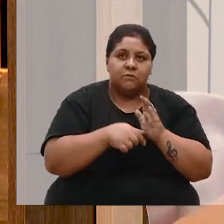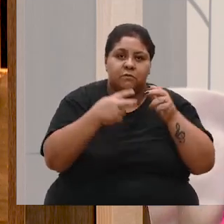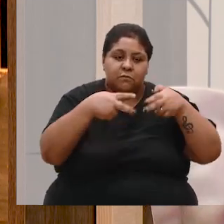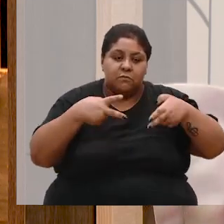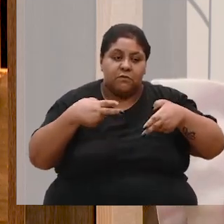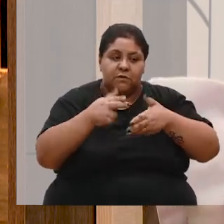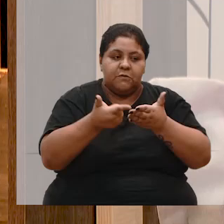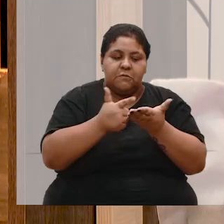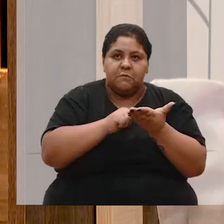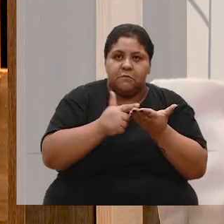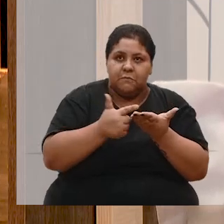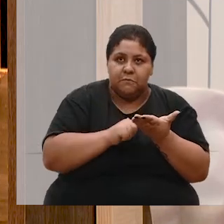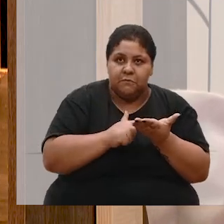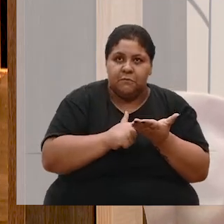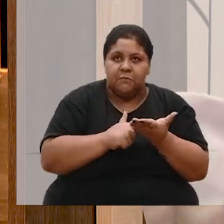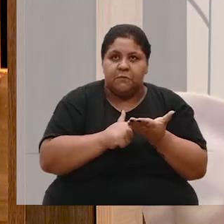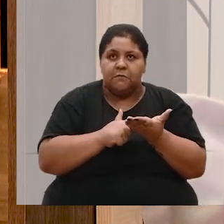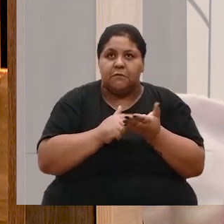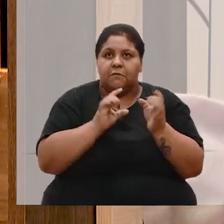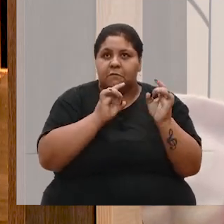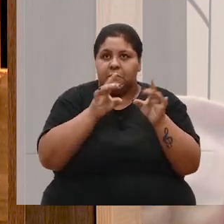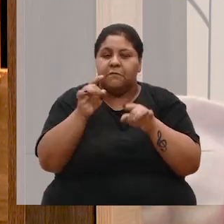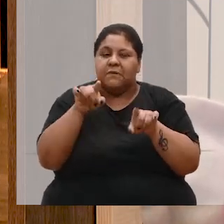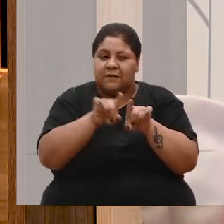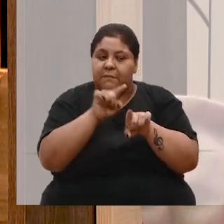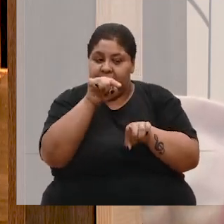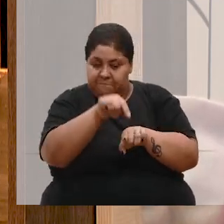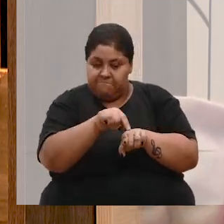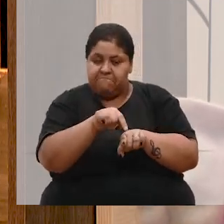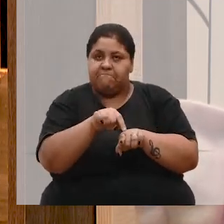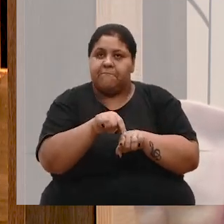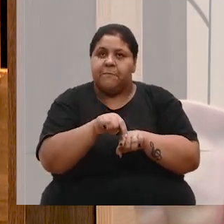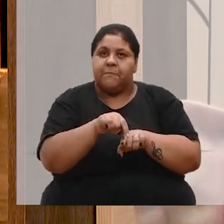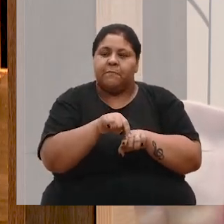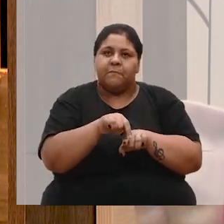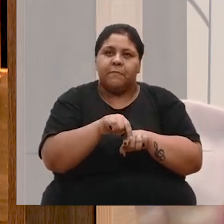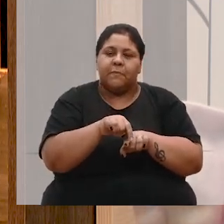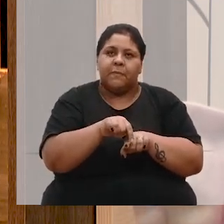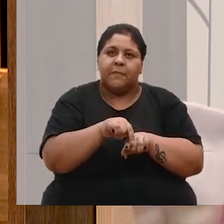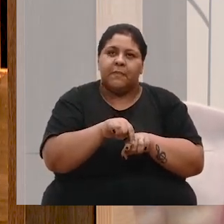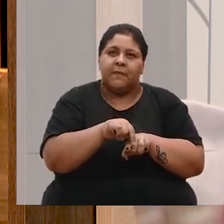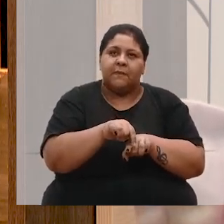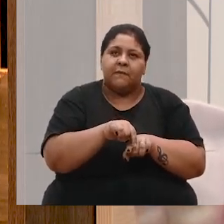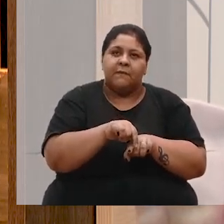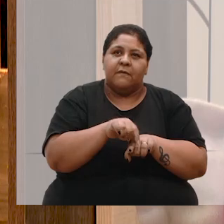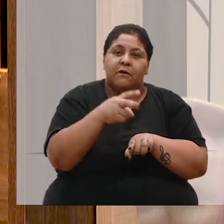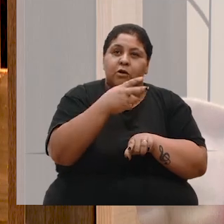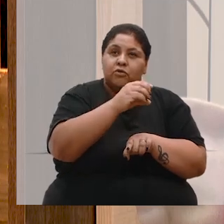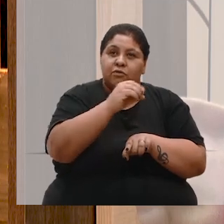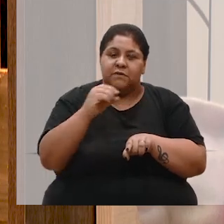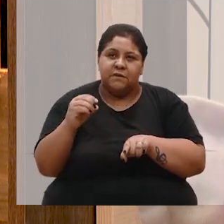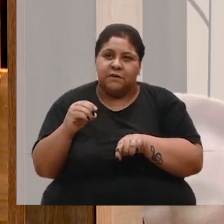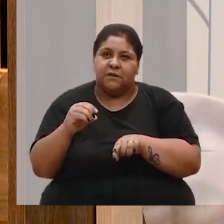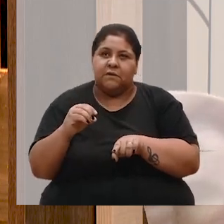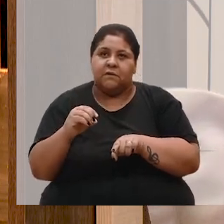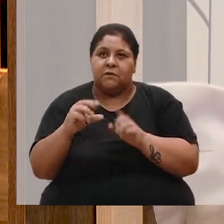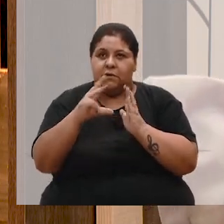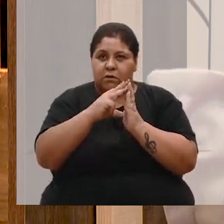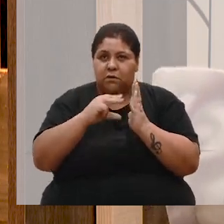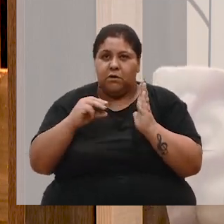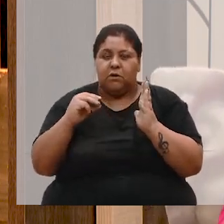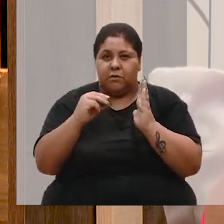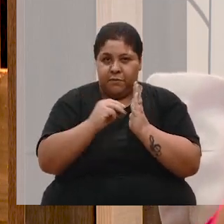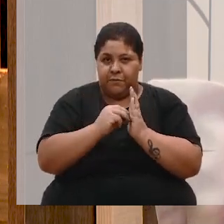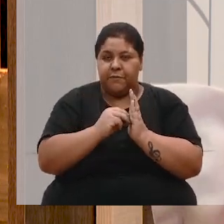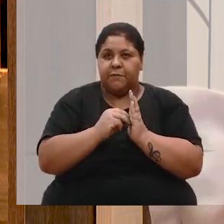livro. O livro vai ser comercializado lá também. Neste primeiro momento nós temos 200 exemplares, né, que a gente conseguiu adquirir neste